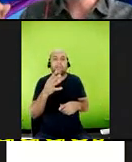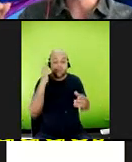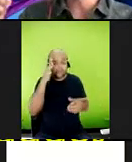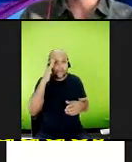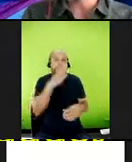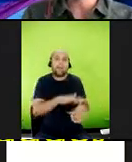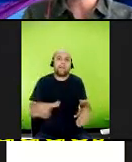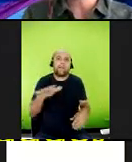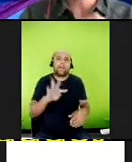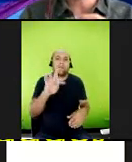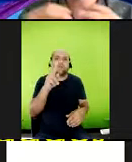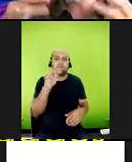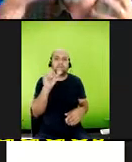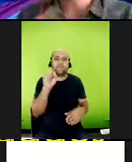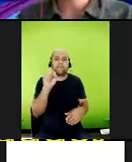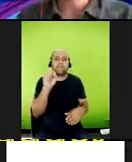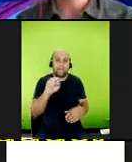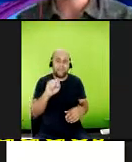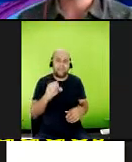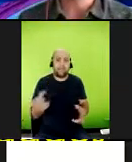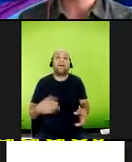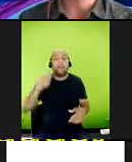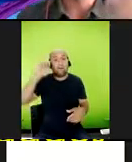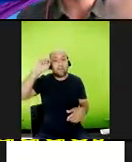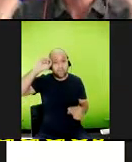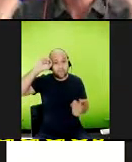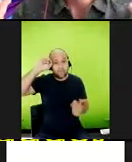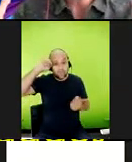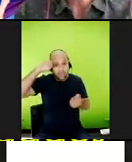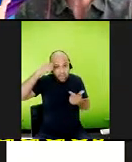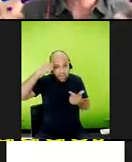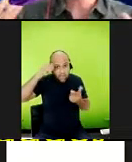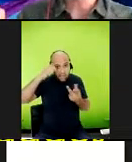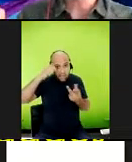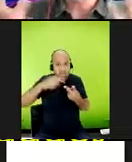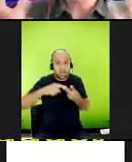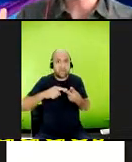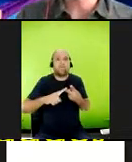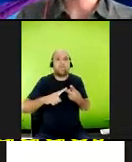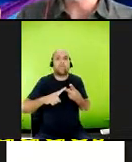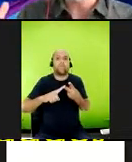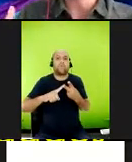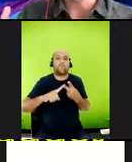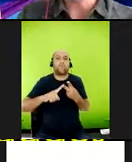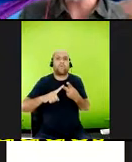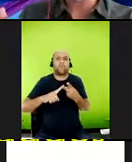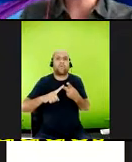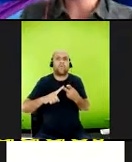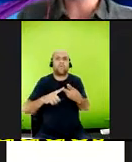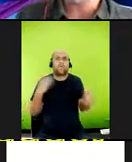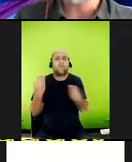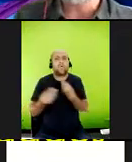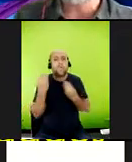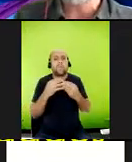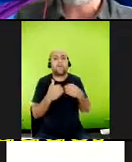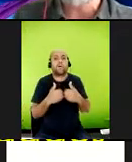pessoa negra Hoje em Dia Dos menos favorecidos socialmente falando para você começar a peça impressa repertório entender